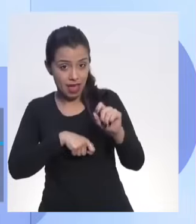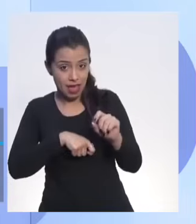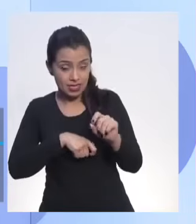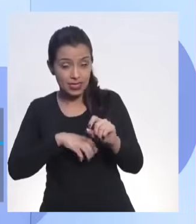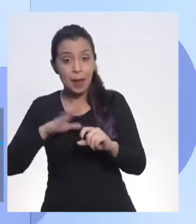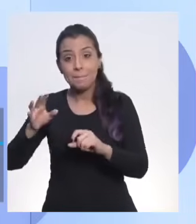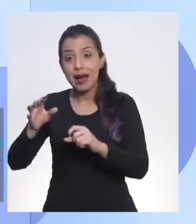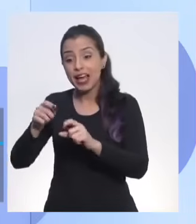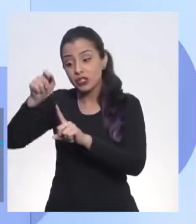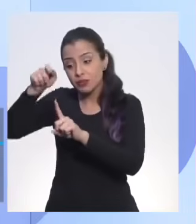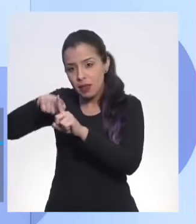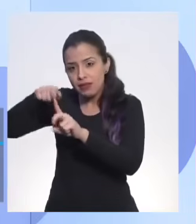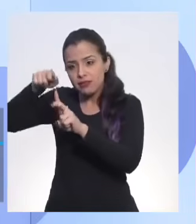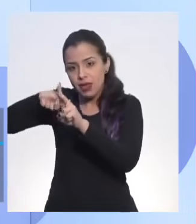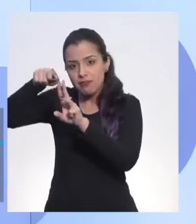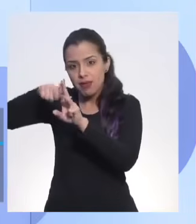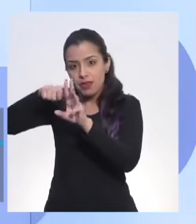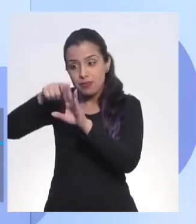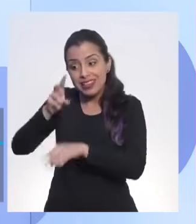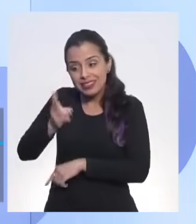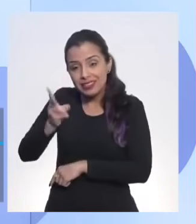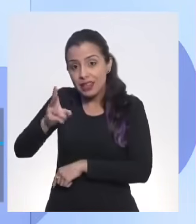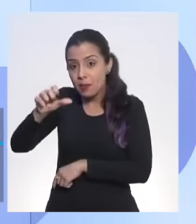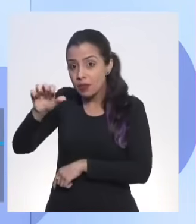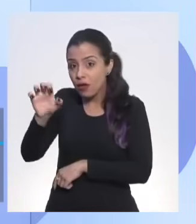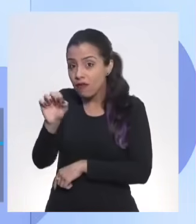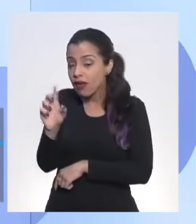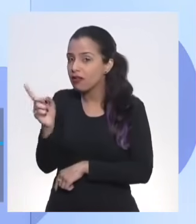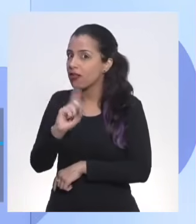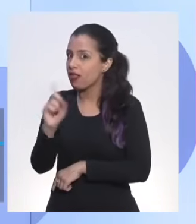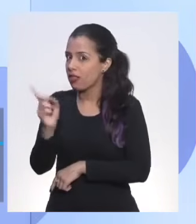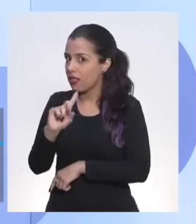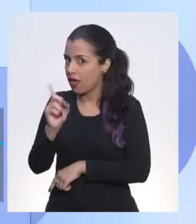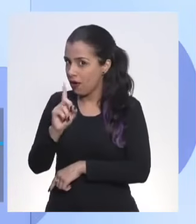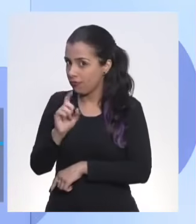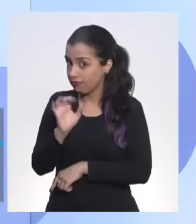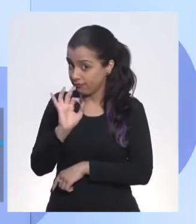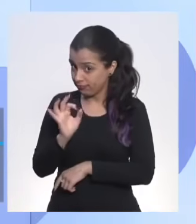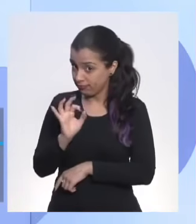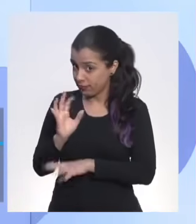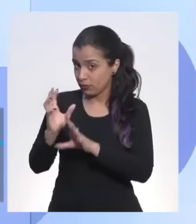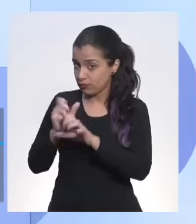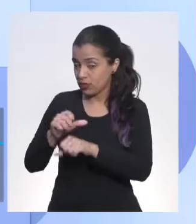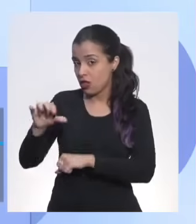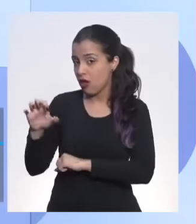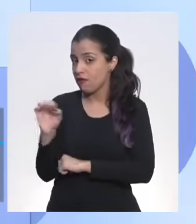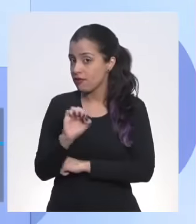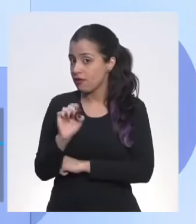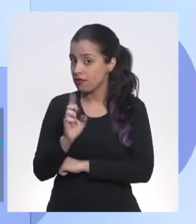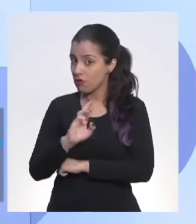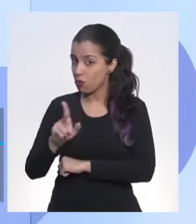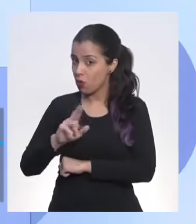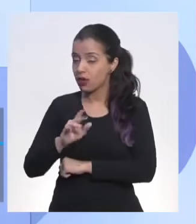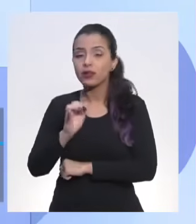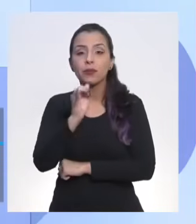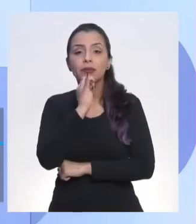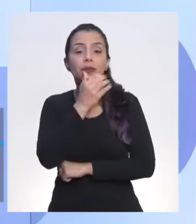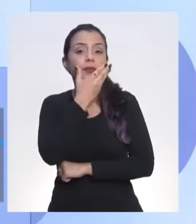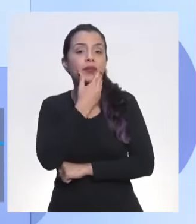paguei 10 de R$90, correto? Mas, por exemplo, o Victor Augusto, ele